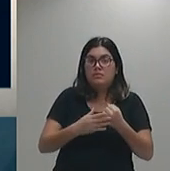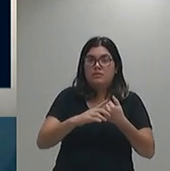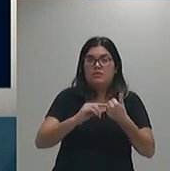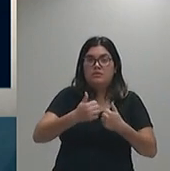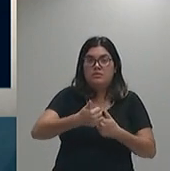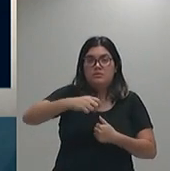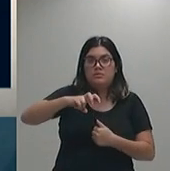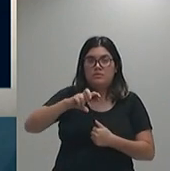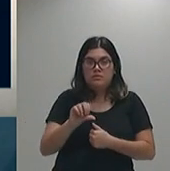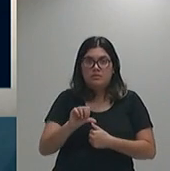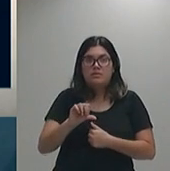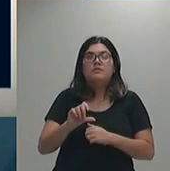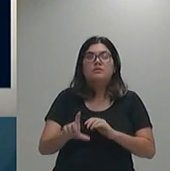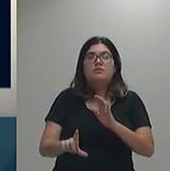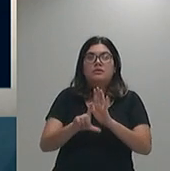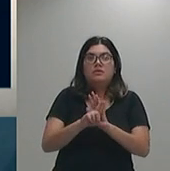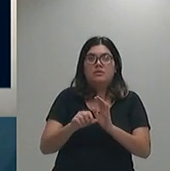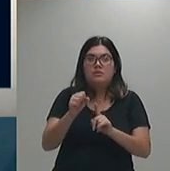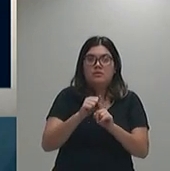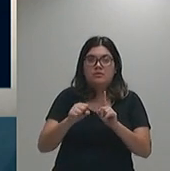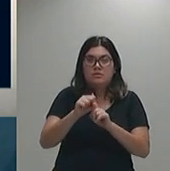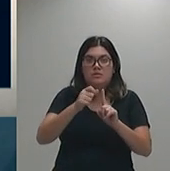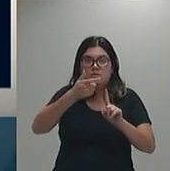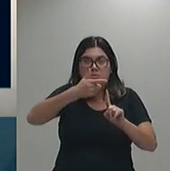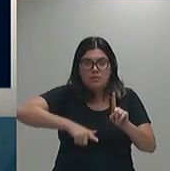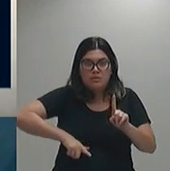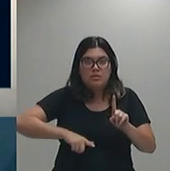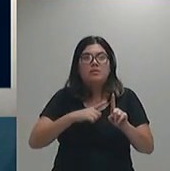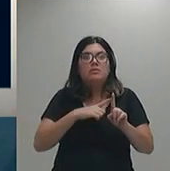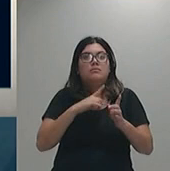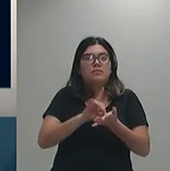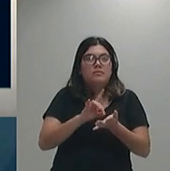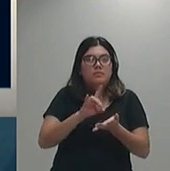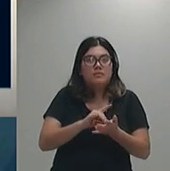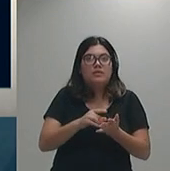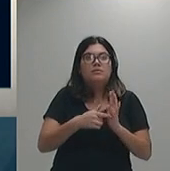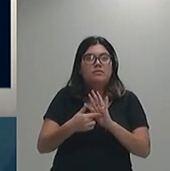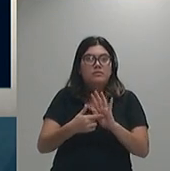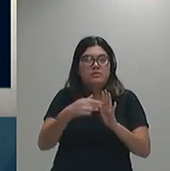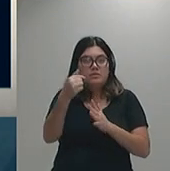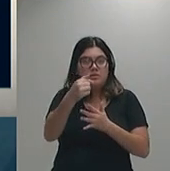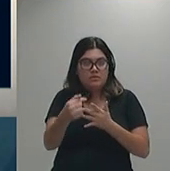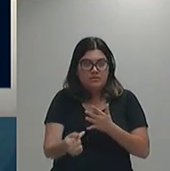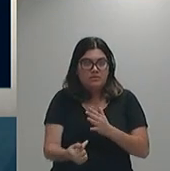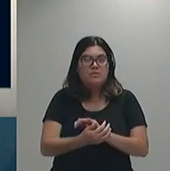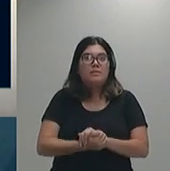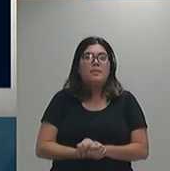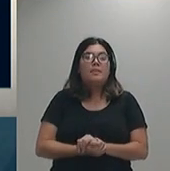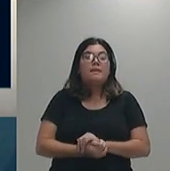lei de sociedade anônima é pelo mesmo fatos ali indicado é hoje especificamente